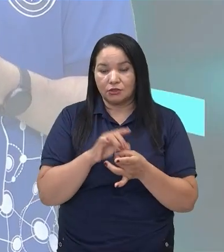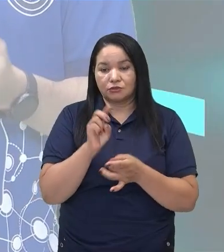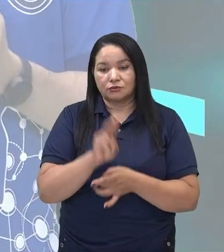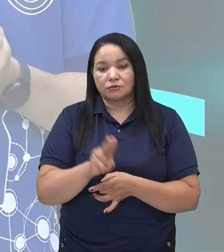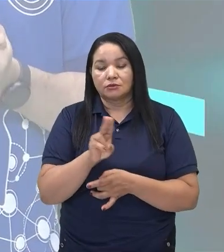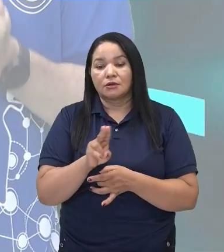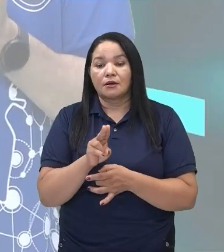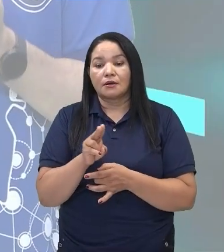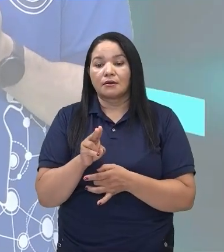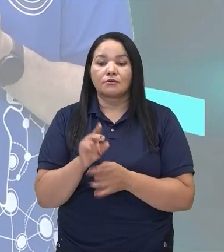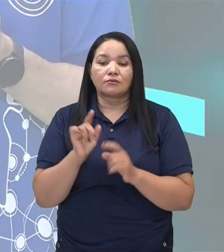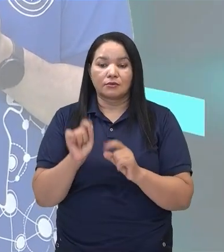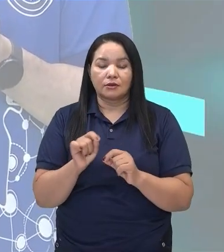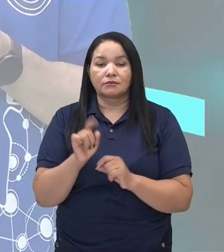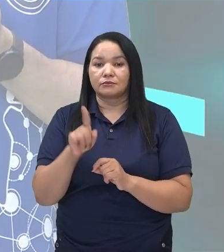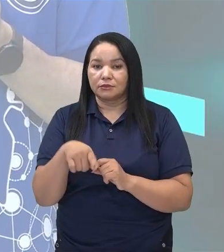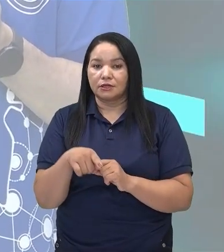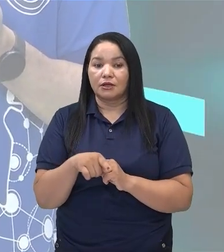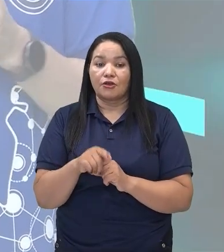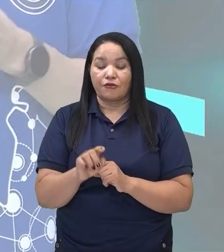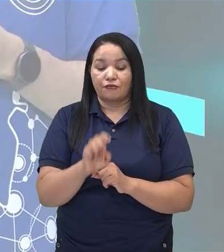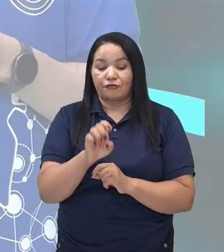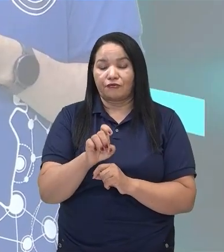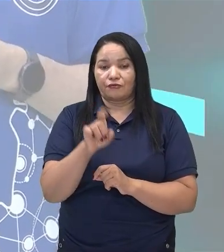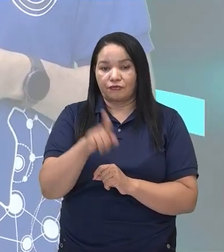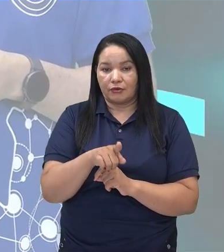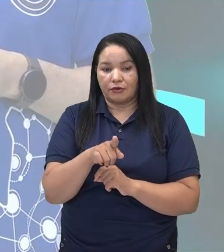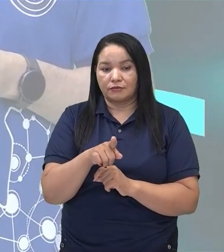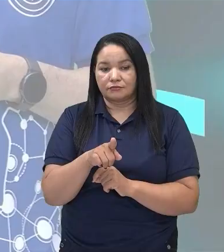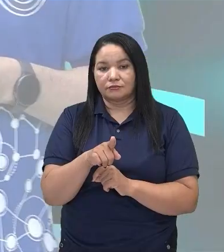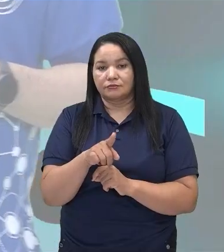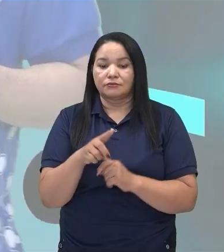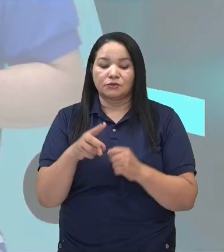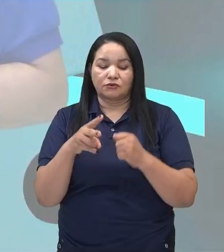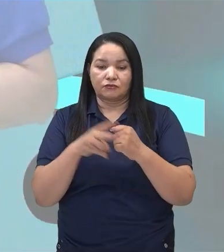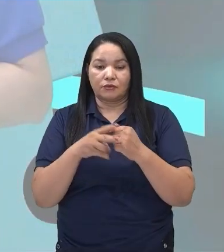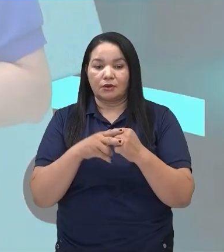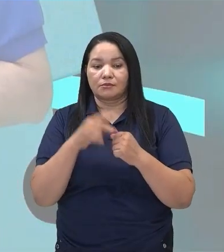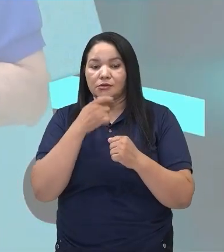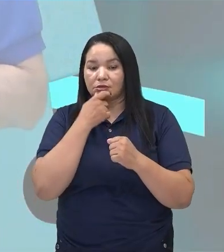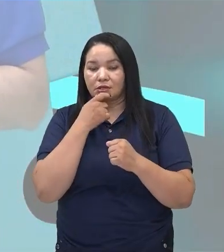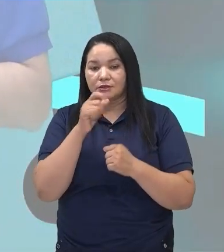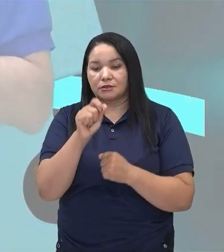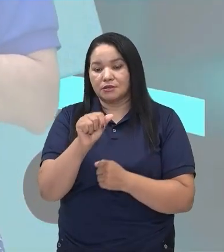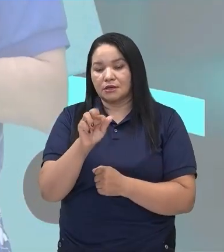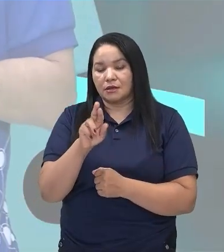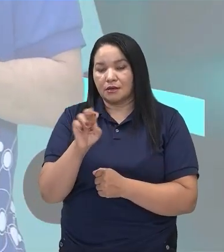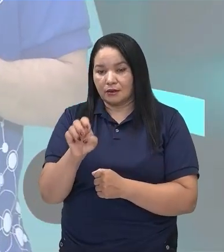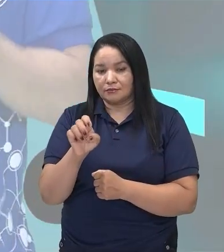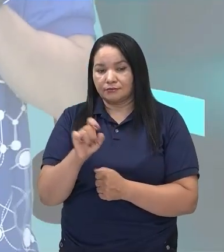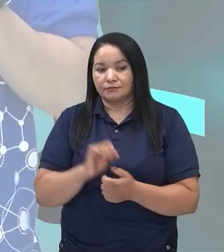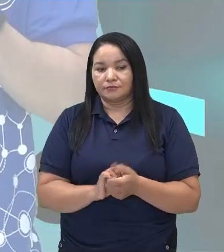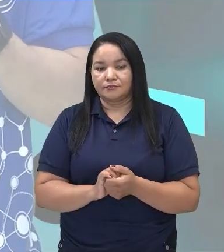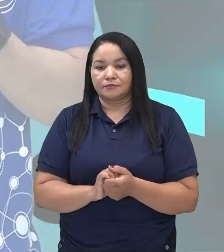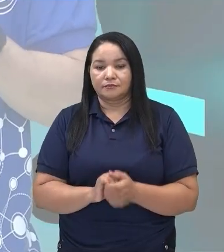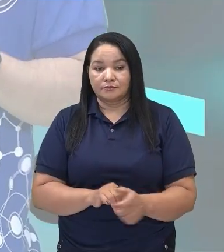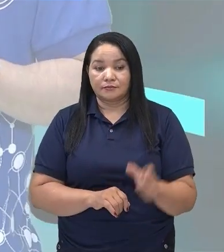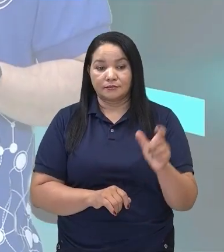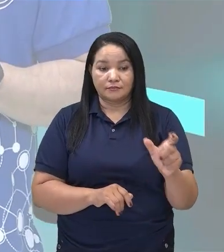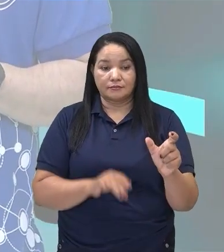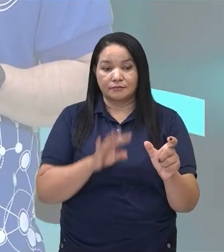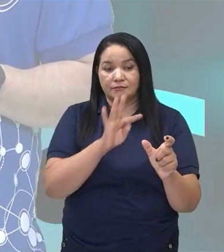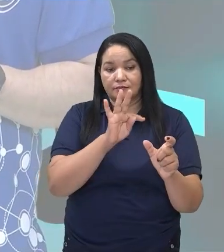melhor aqui né? O verbo to be com esse sentido aqui de são. They significa eles ou elas.